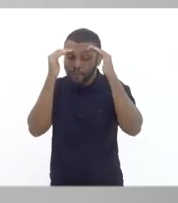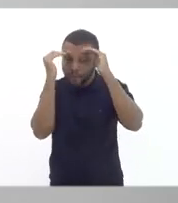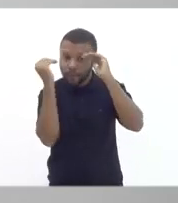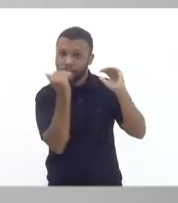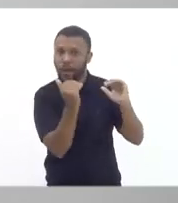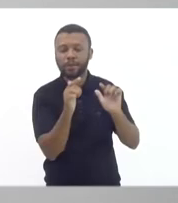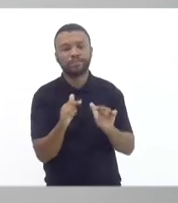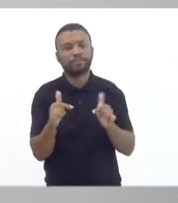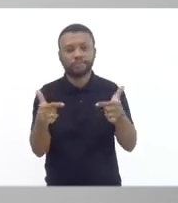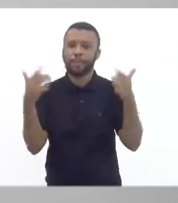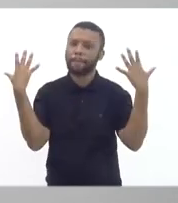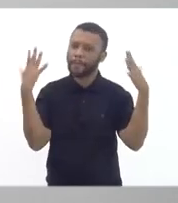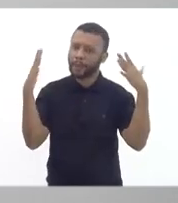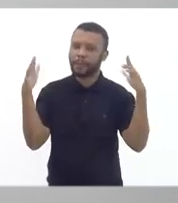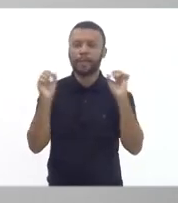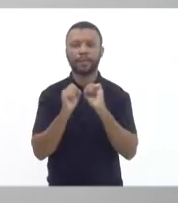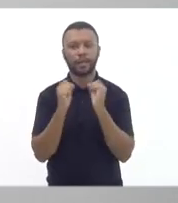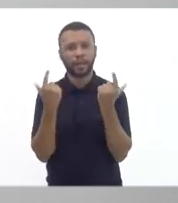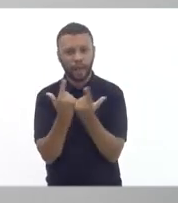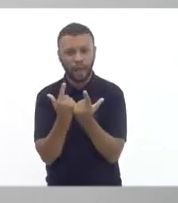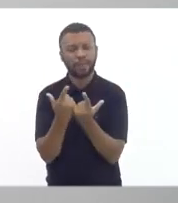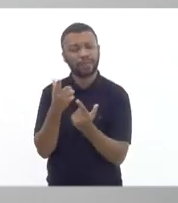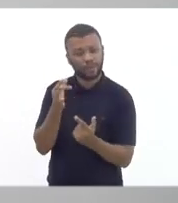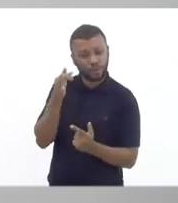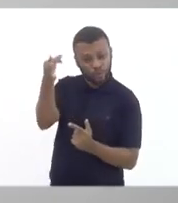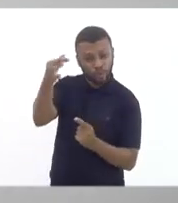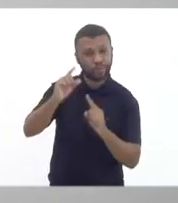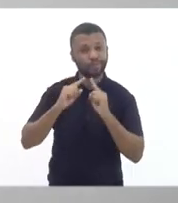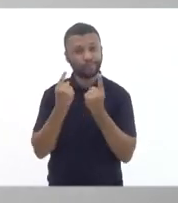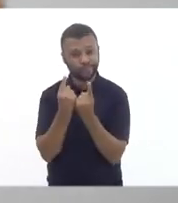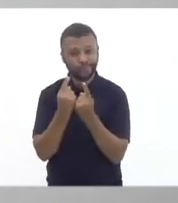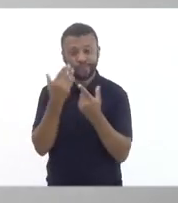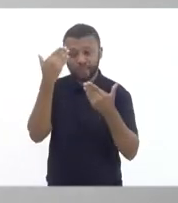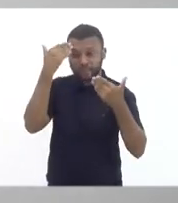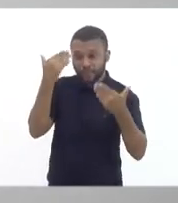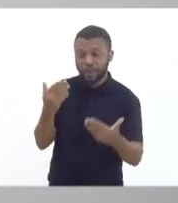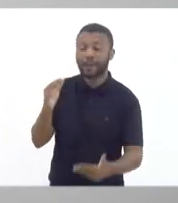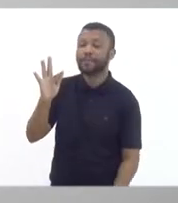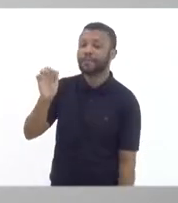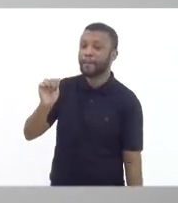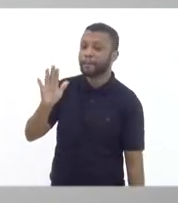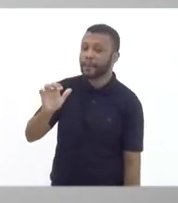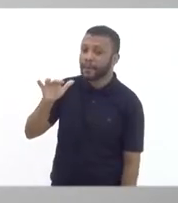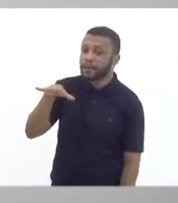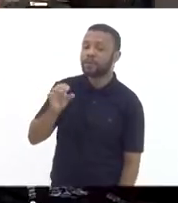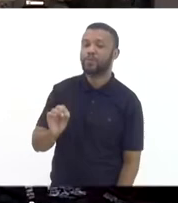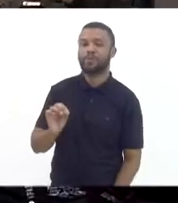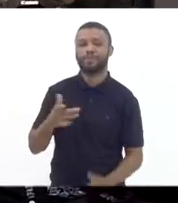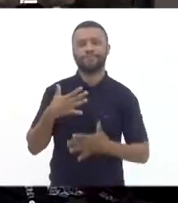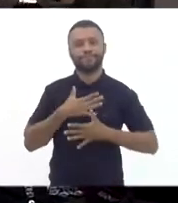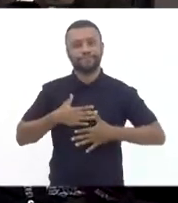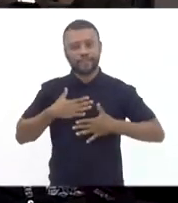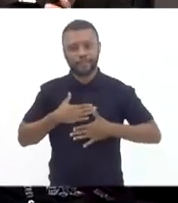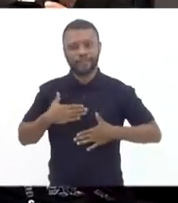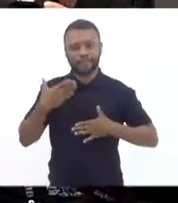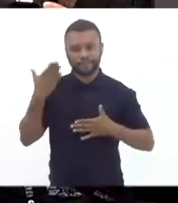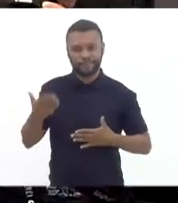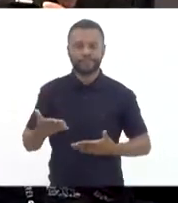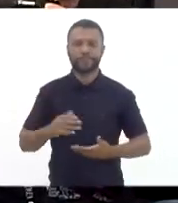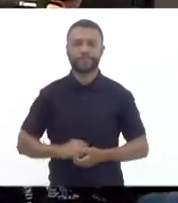Parabéns, Alerj, que outros eventos venham. Muito obrigado, Fabiano. Prazer em te ver. Hein? Obrigado, dona Luciene.